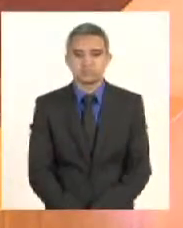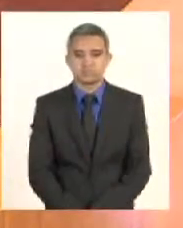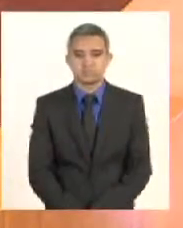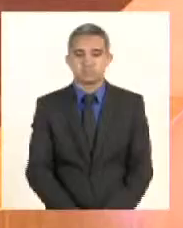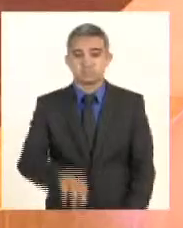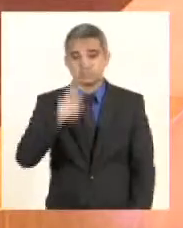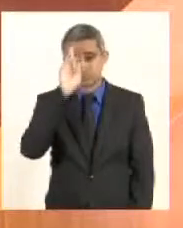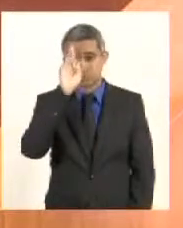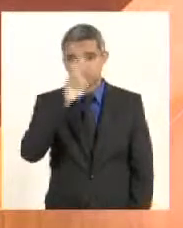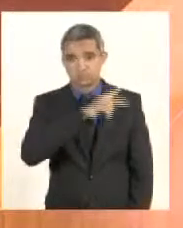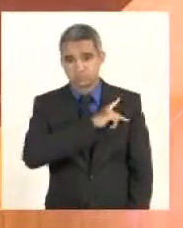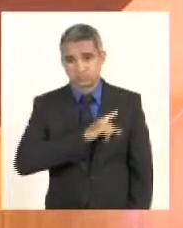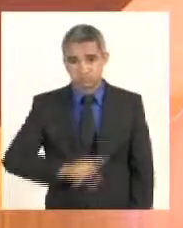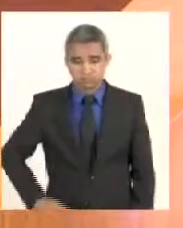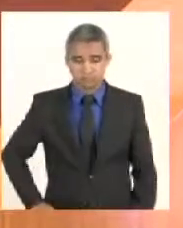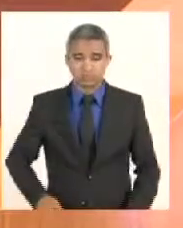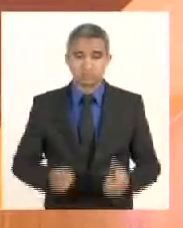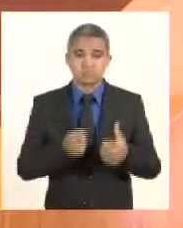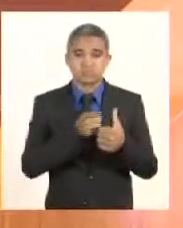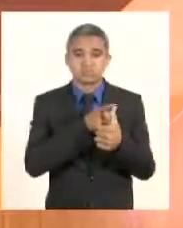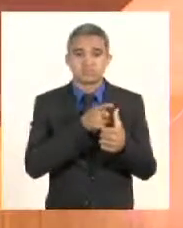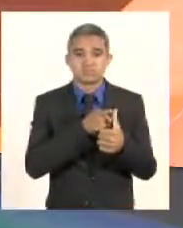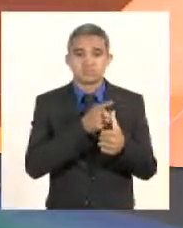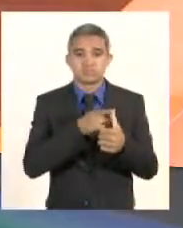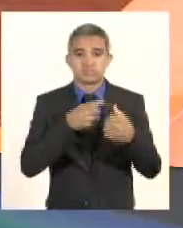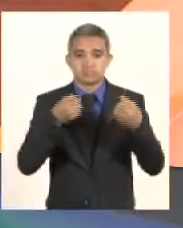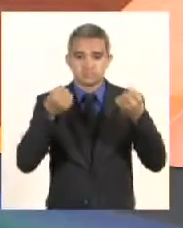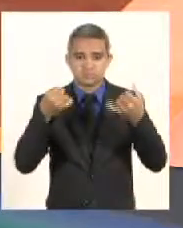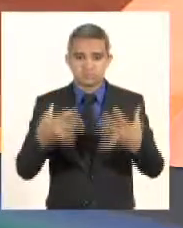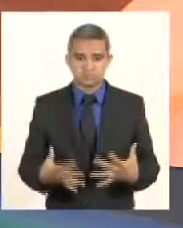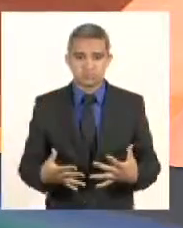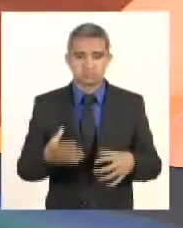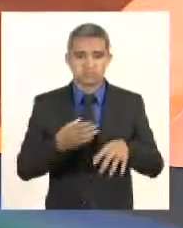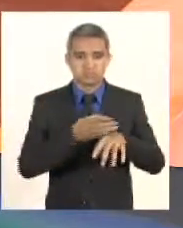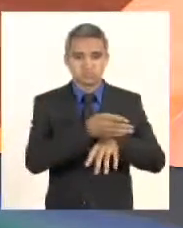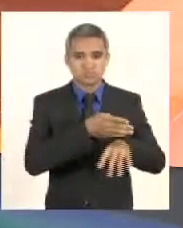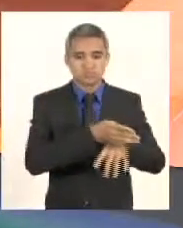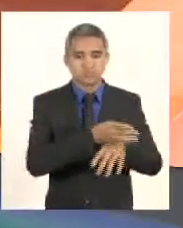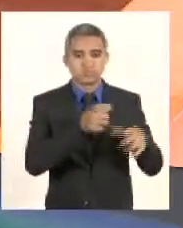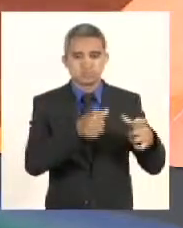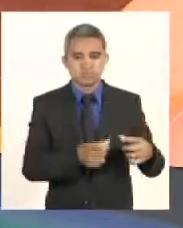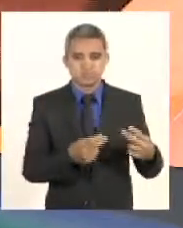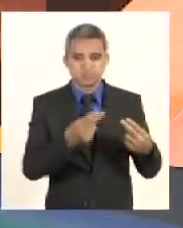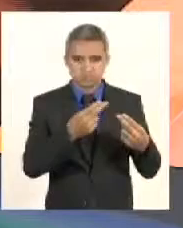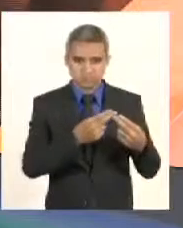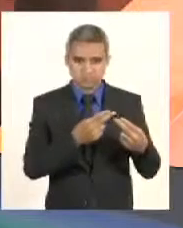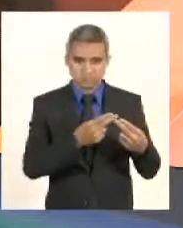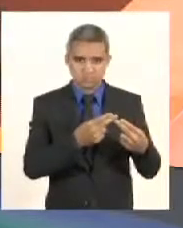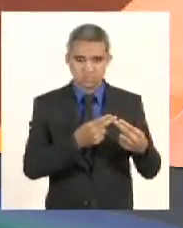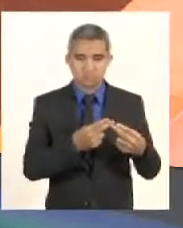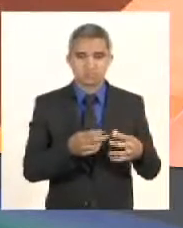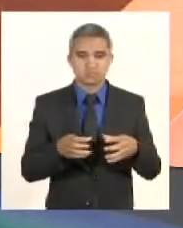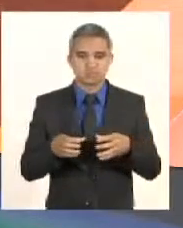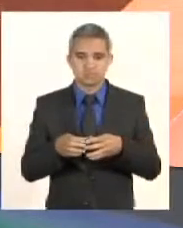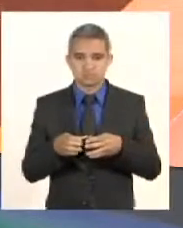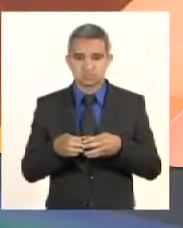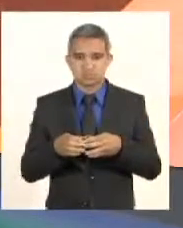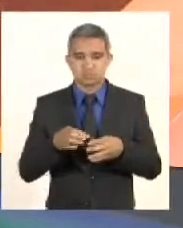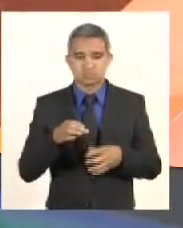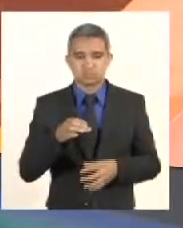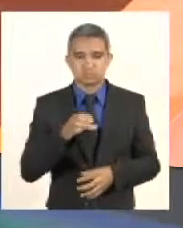primeiramente eu quero aqui falar sobre a visita ao município de Timon, da Comissão de Obras e Serviços